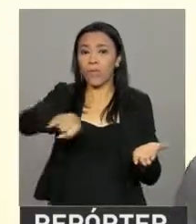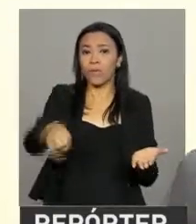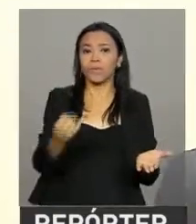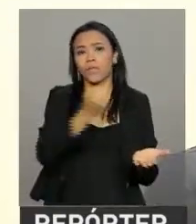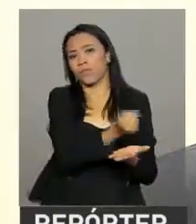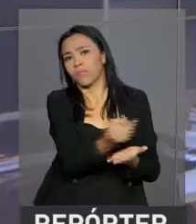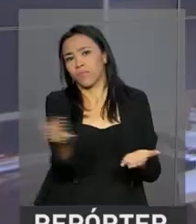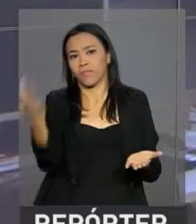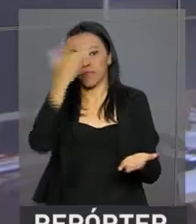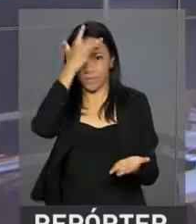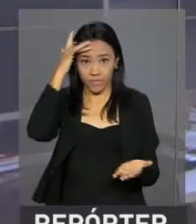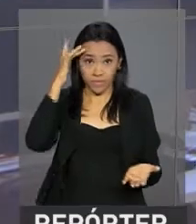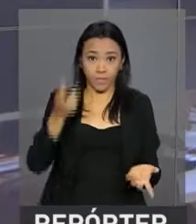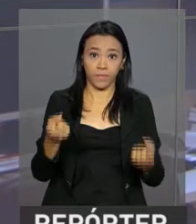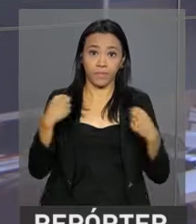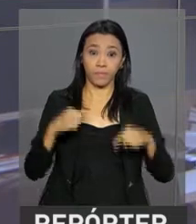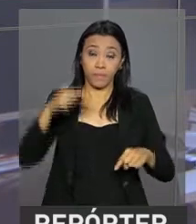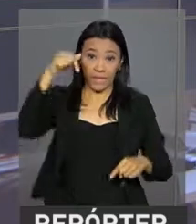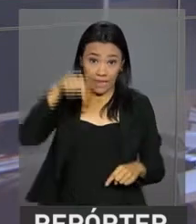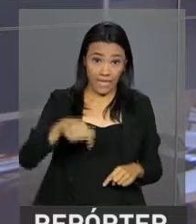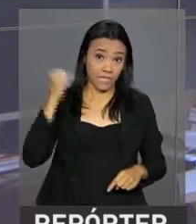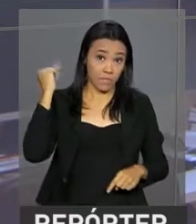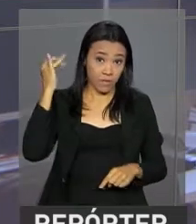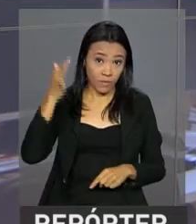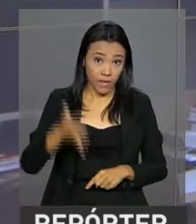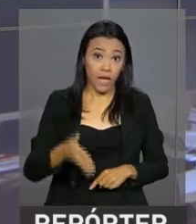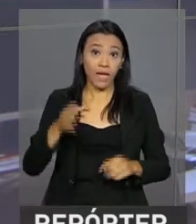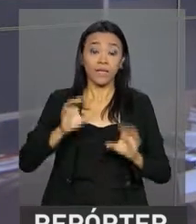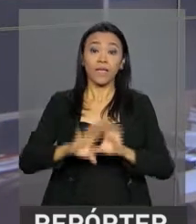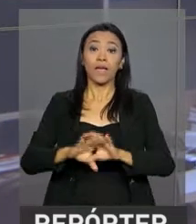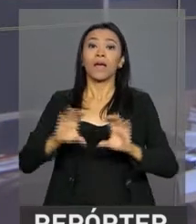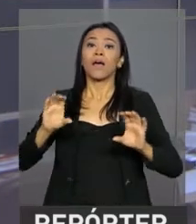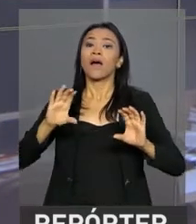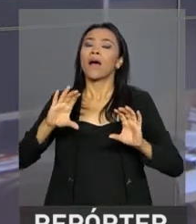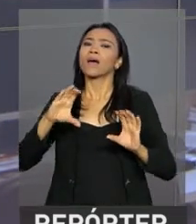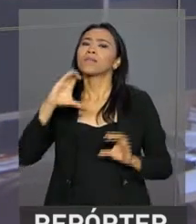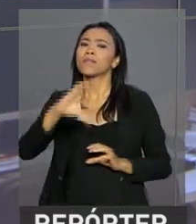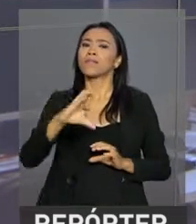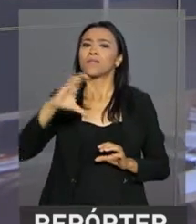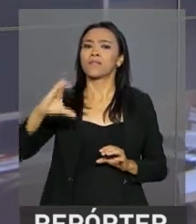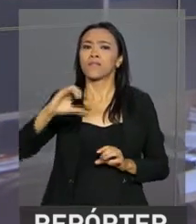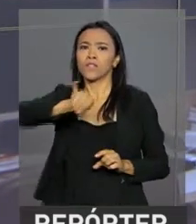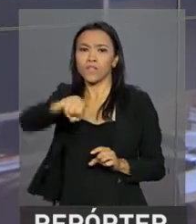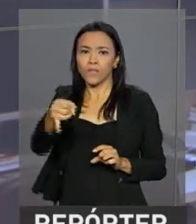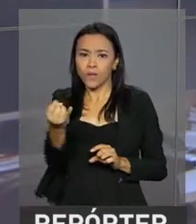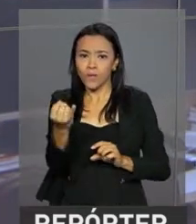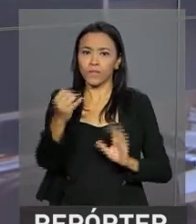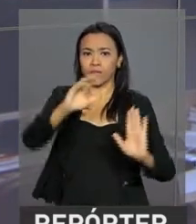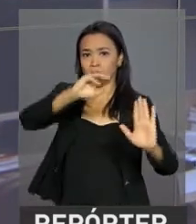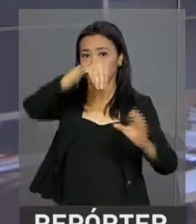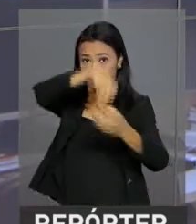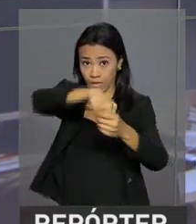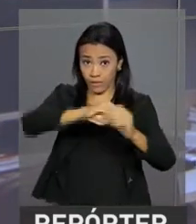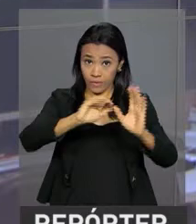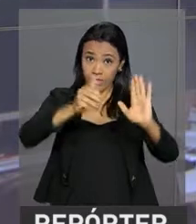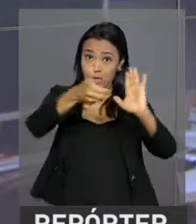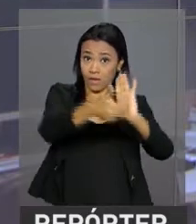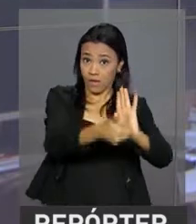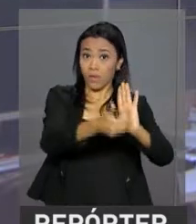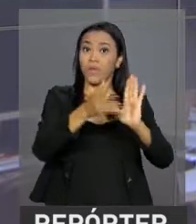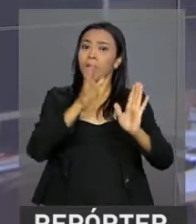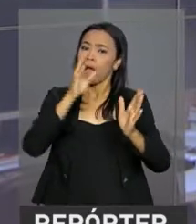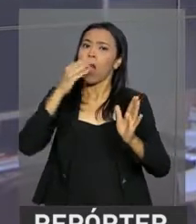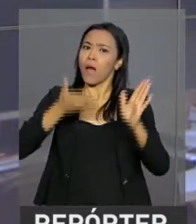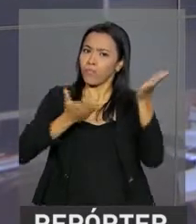mim os brasileiros e nesta madrugada à comissão de constituição e justiça da câmara dos deputados aprovou parecer favorável